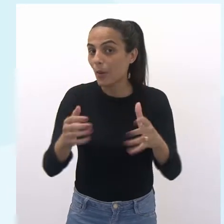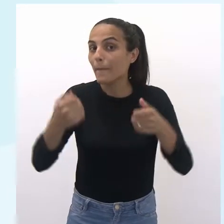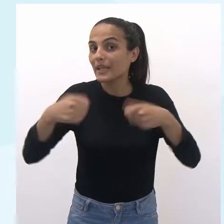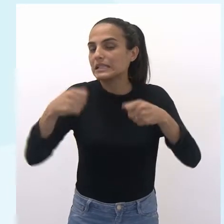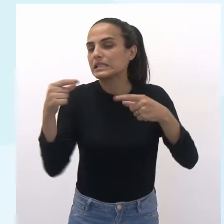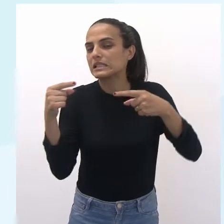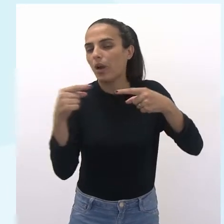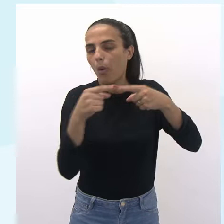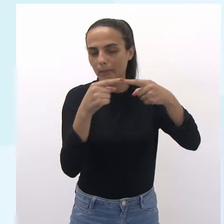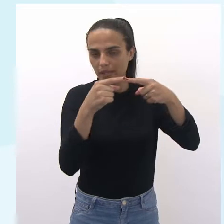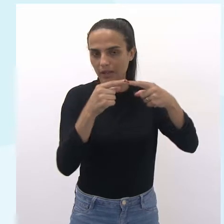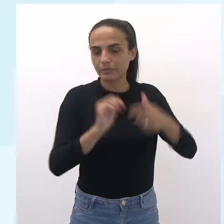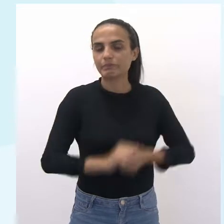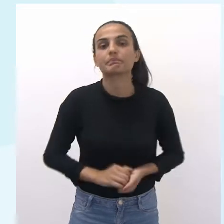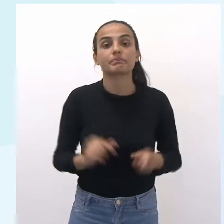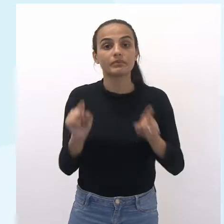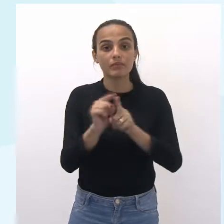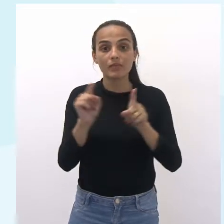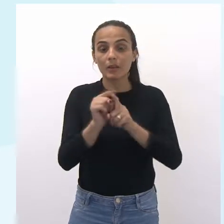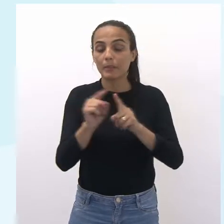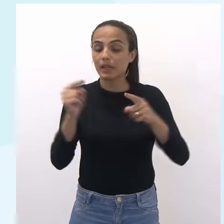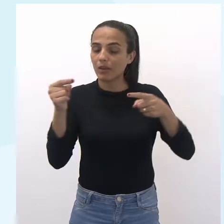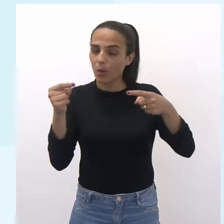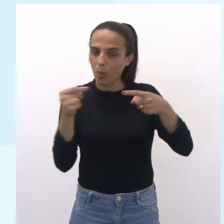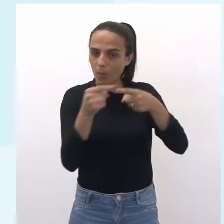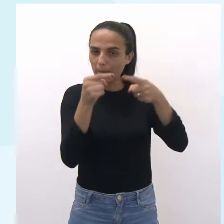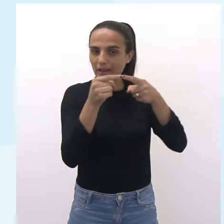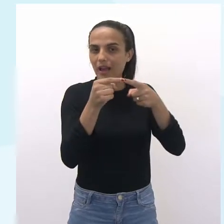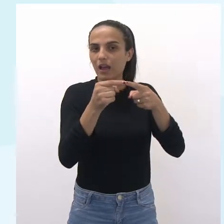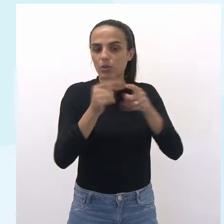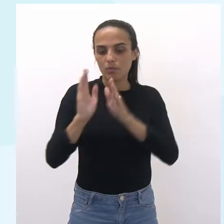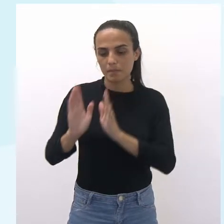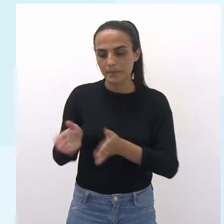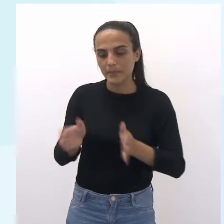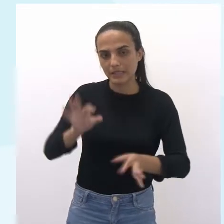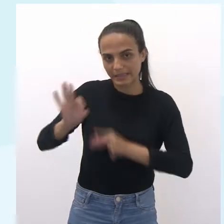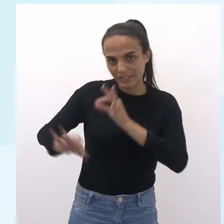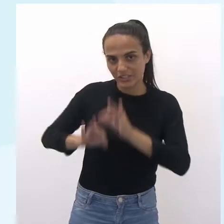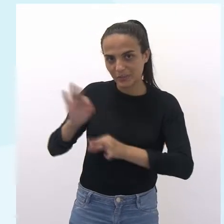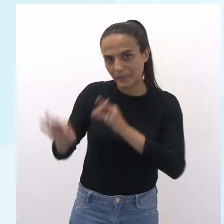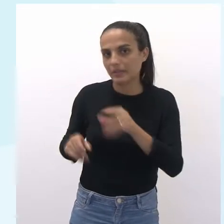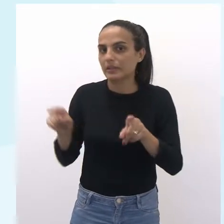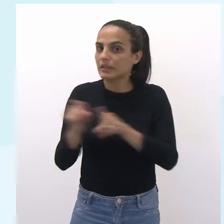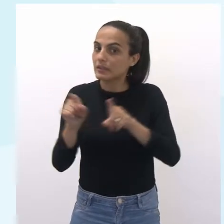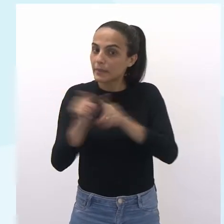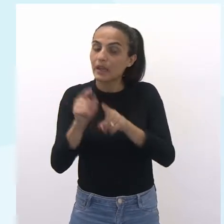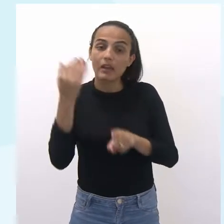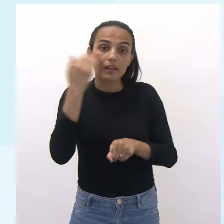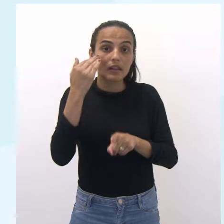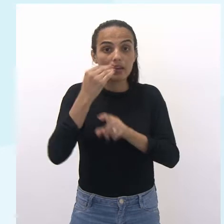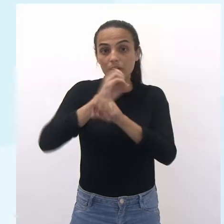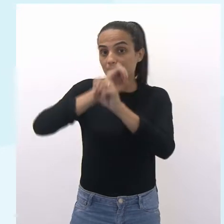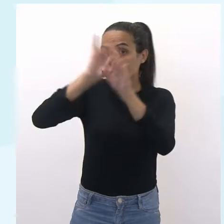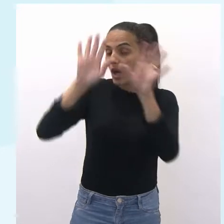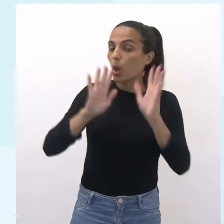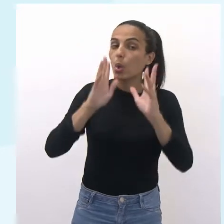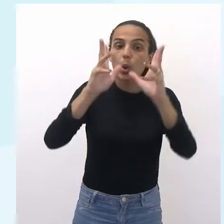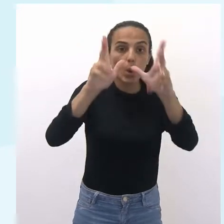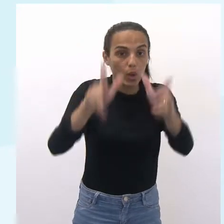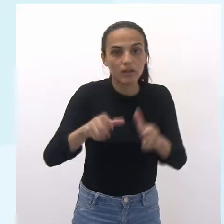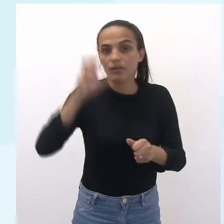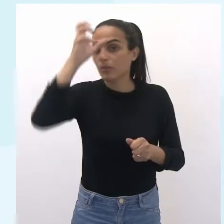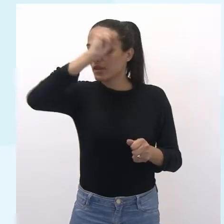estar presente no planejamento e ele precisa estar ciente de todas as formas de aprendizagem.